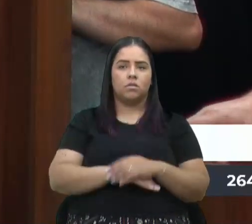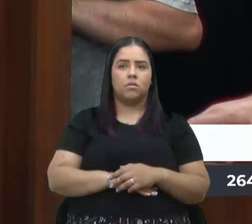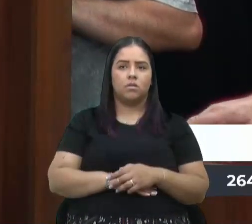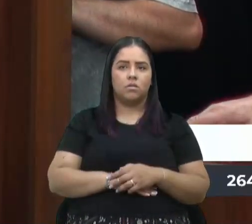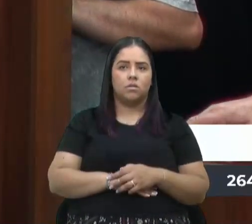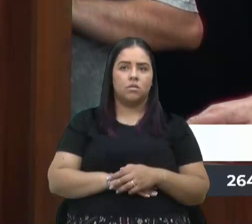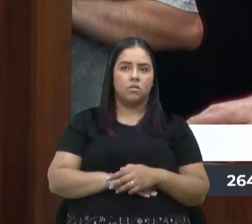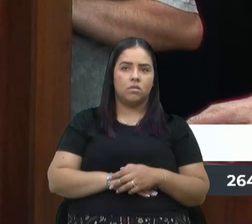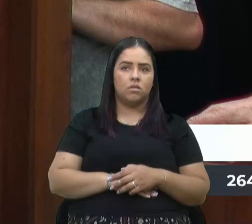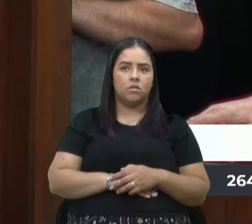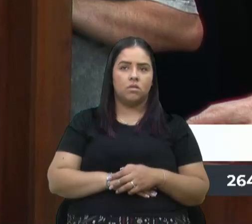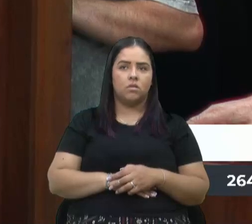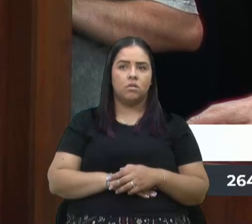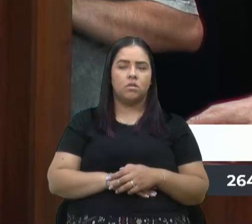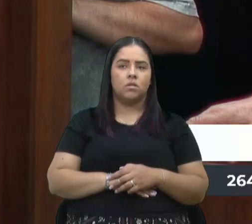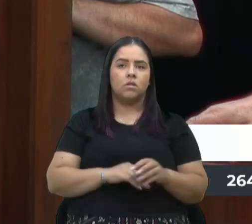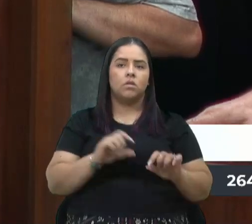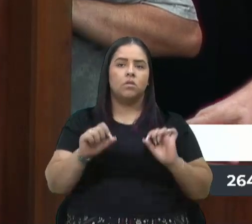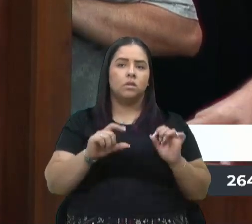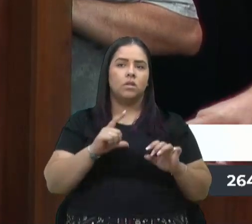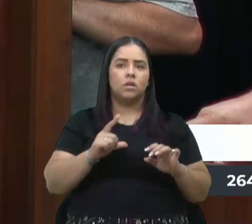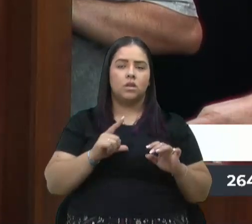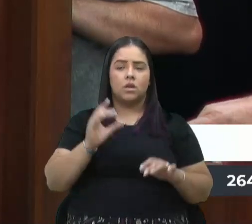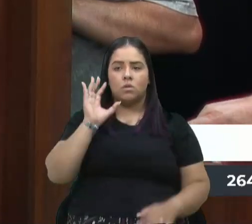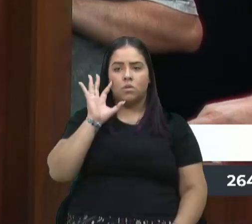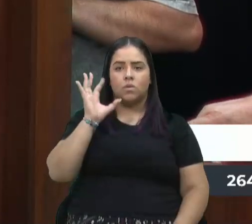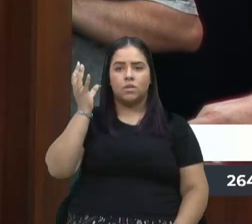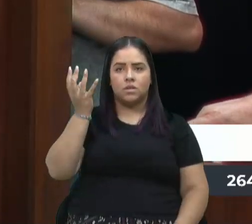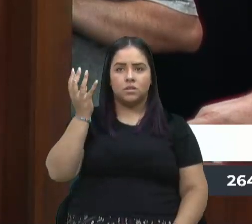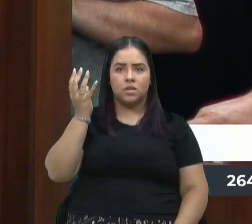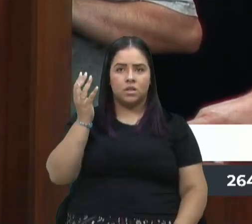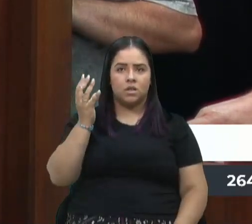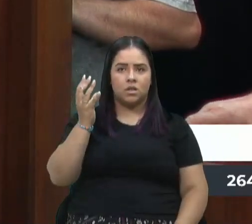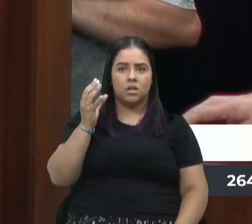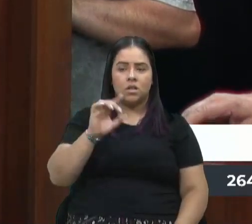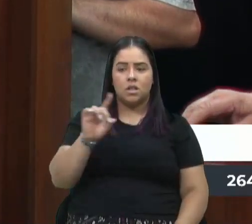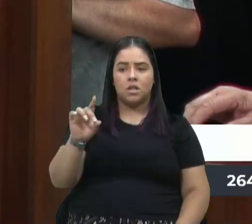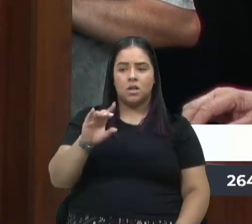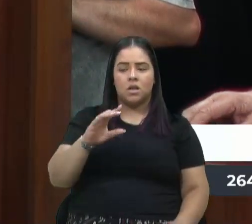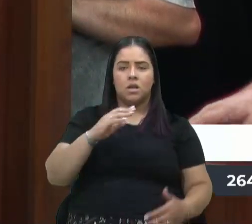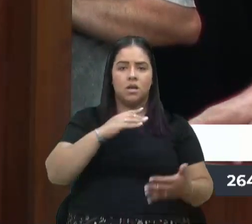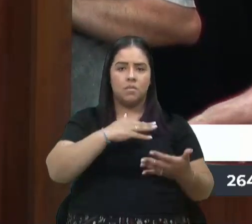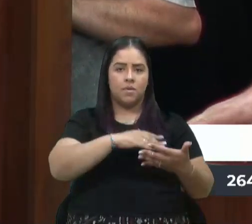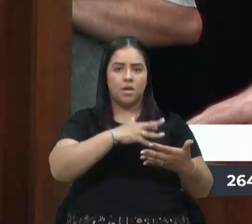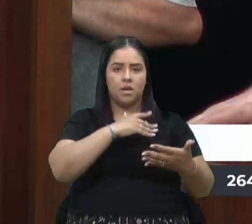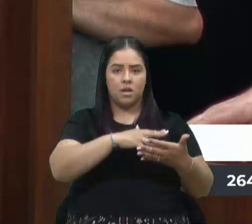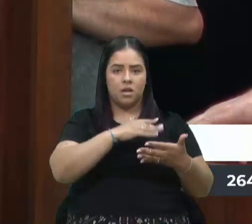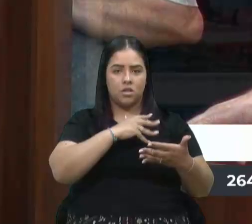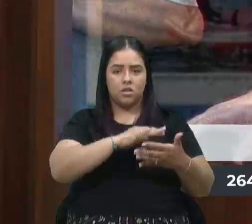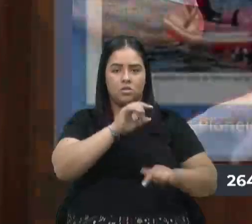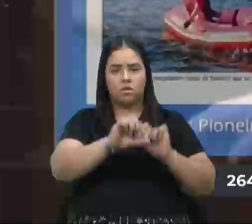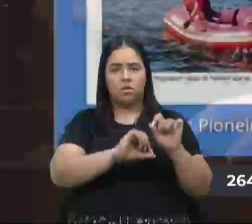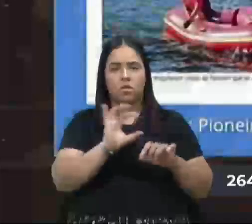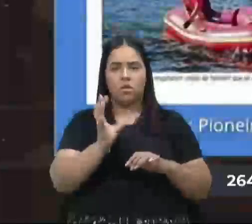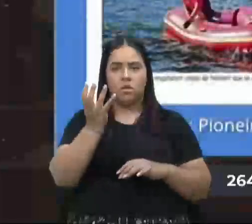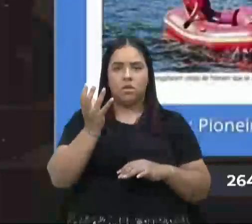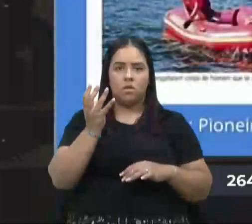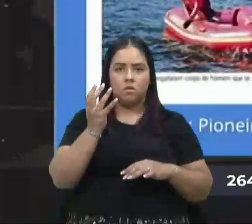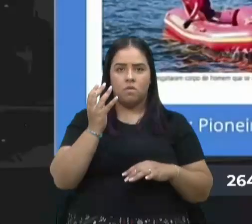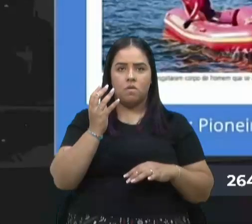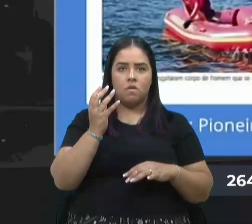Questão do afogamento que também aconteceu lá na barragem. Isso as duas